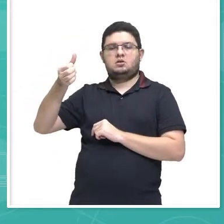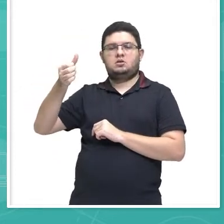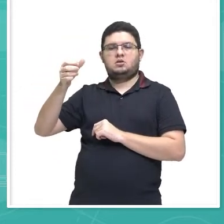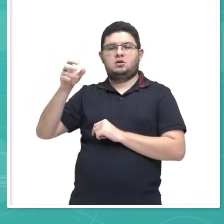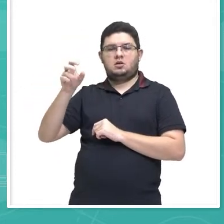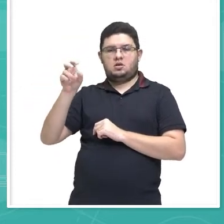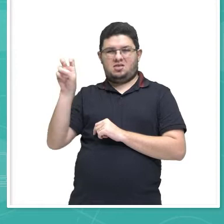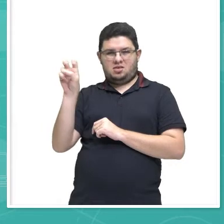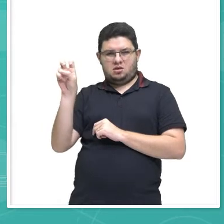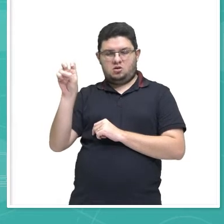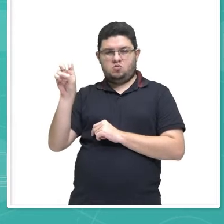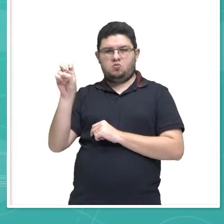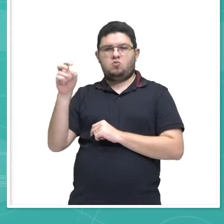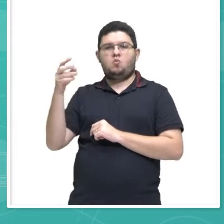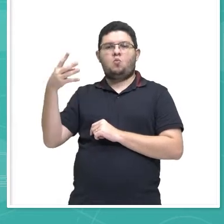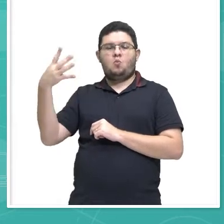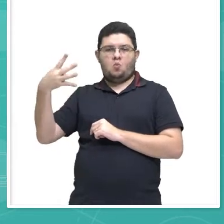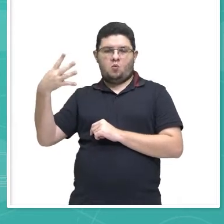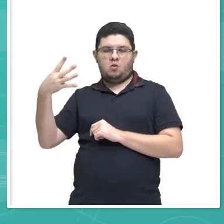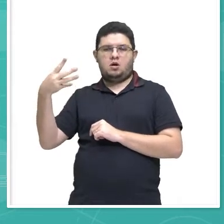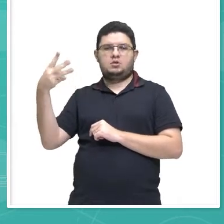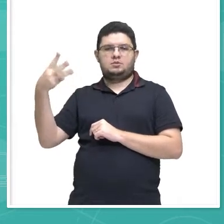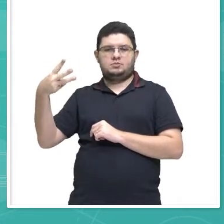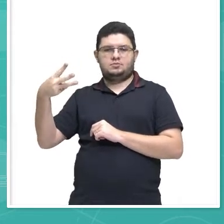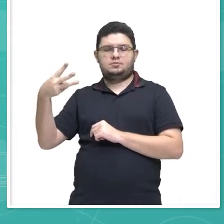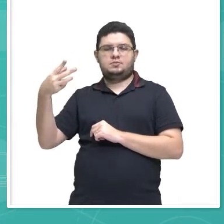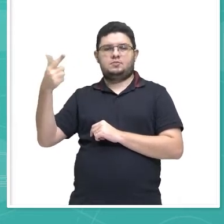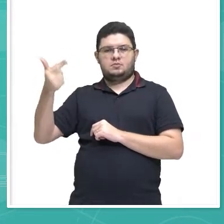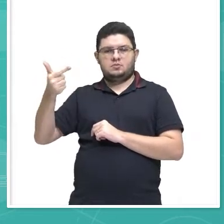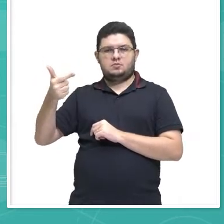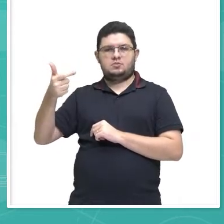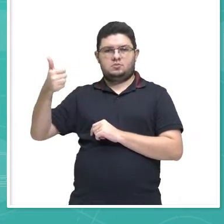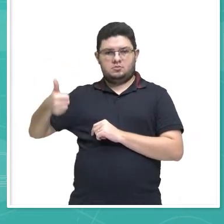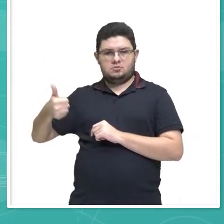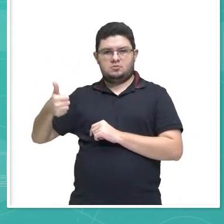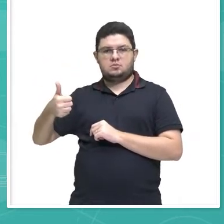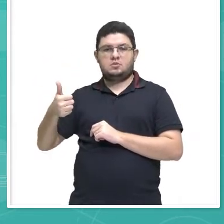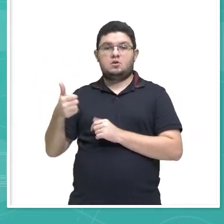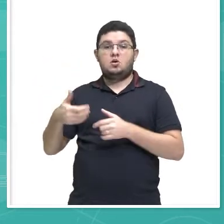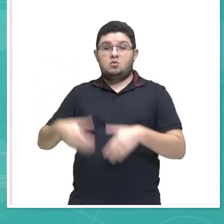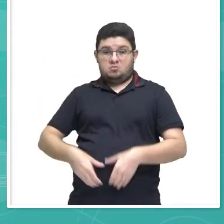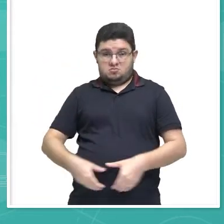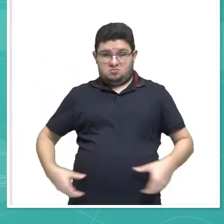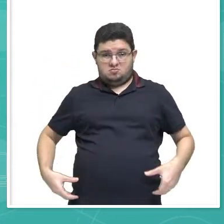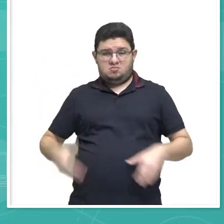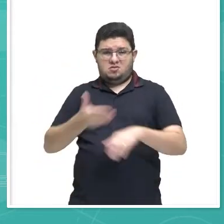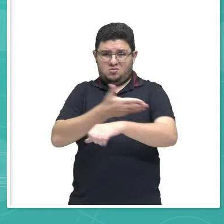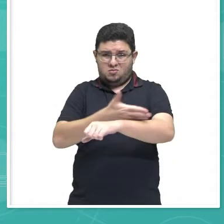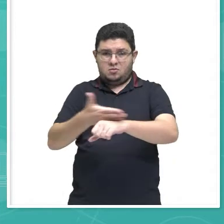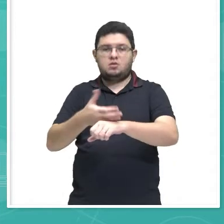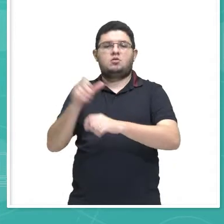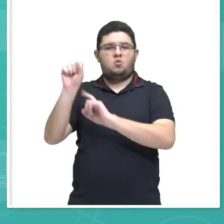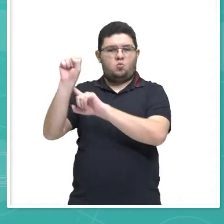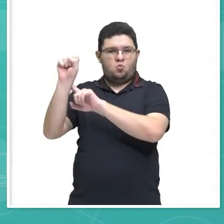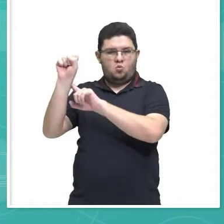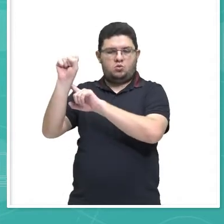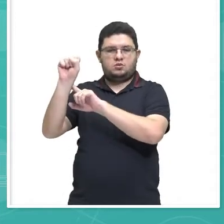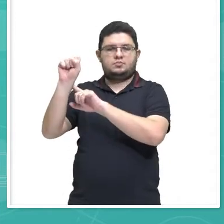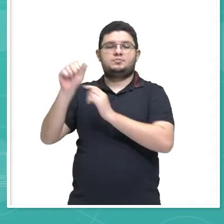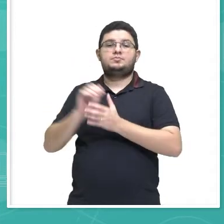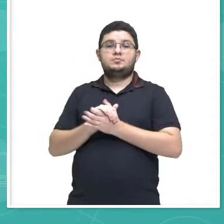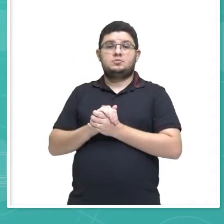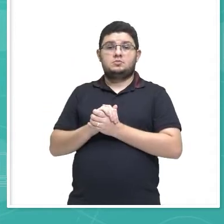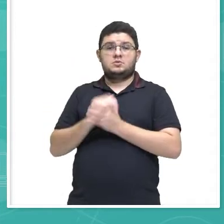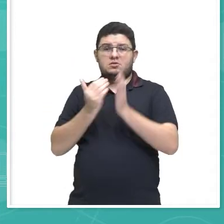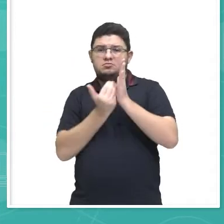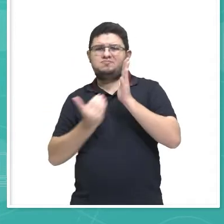começa desde o 8º Kyu. O faixa branca é o 8º Kyu. À medida que ele vai subindo de graduação, o Kyu